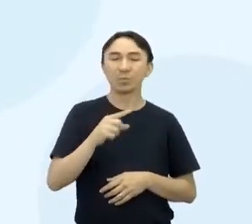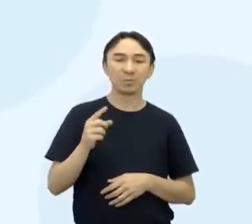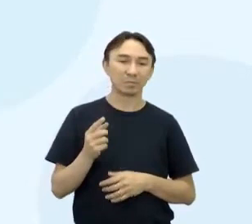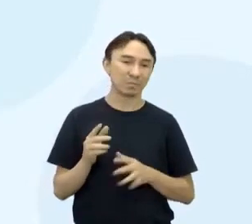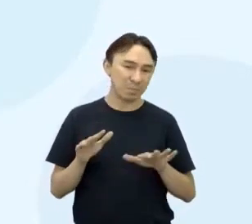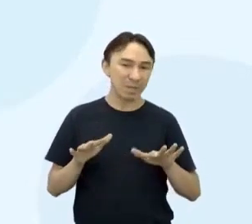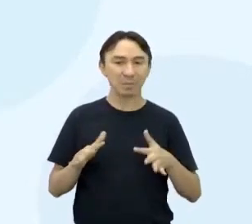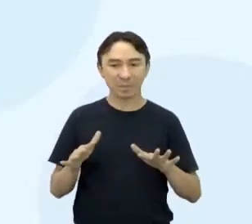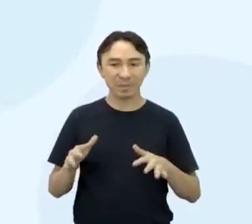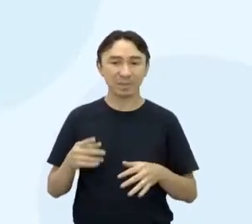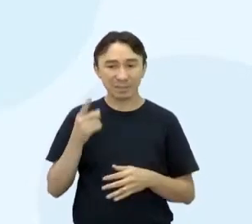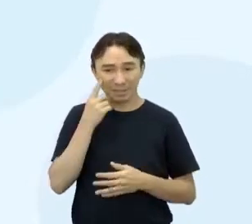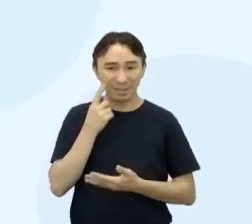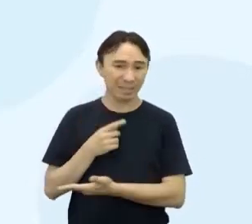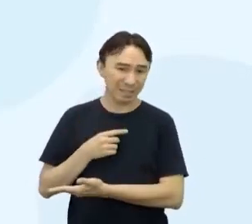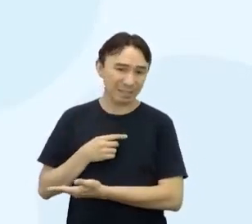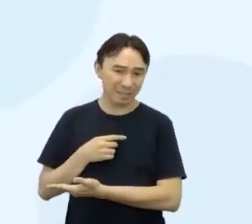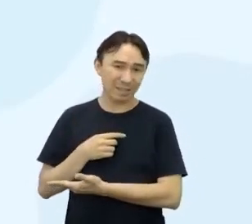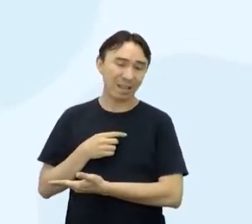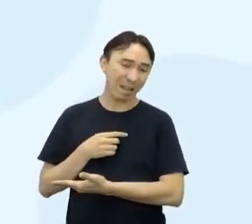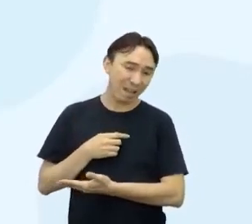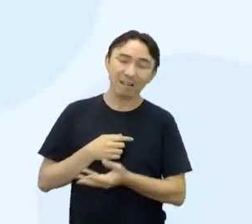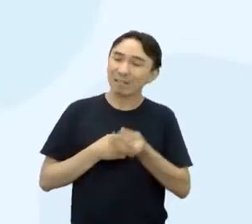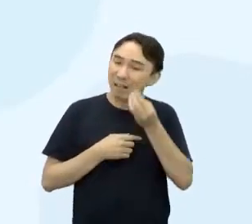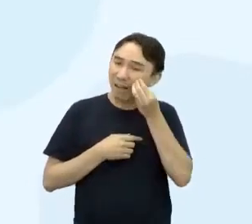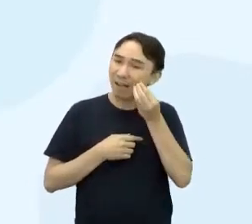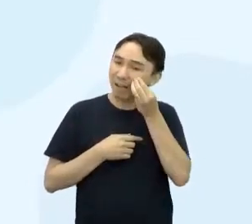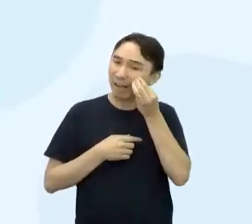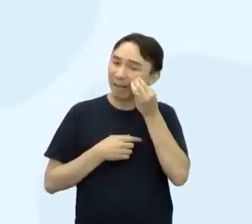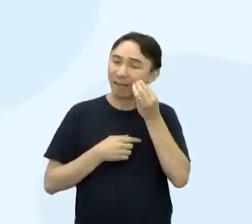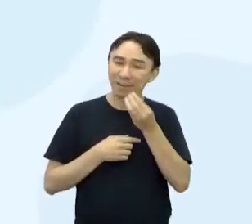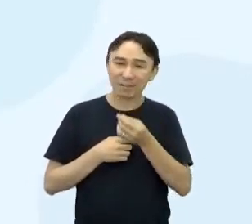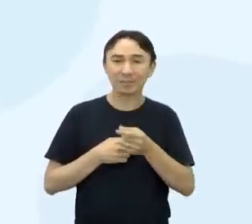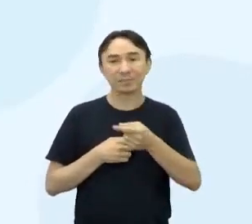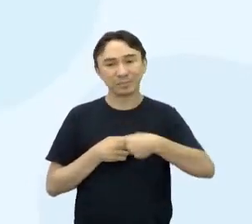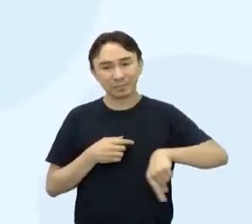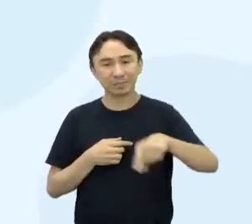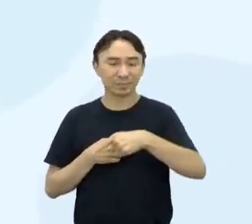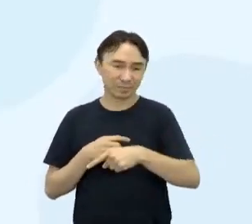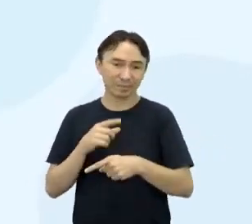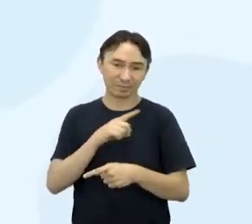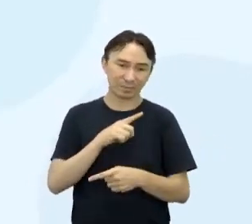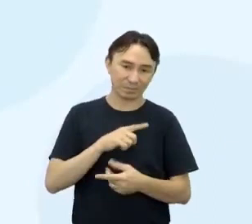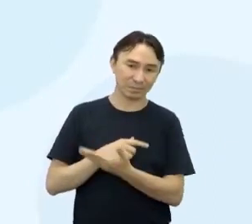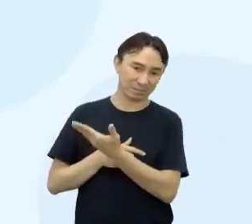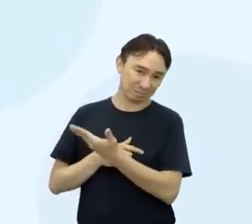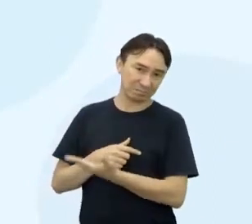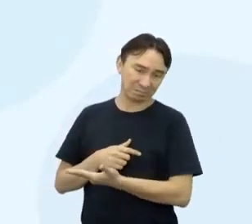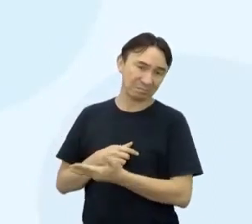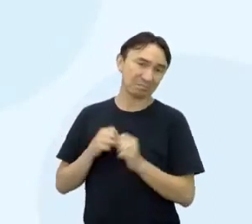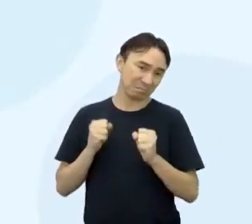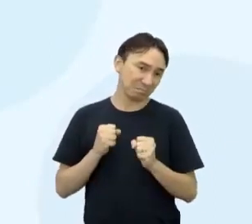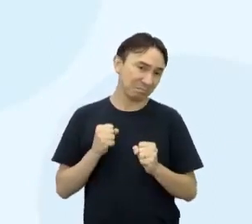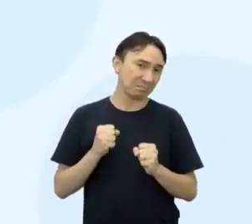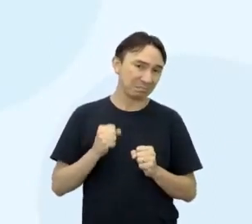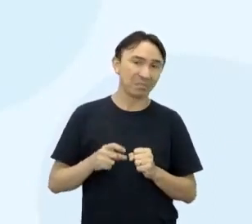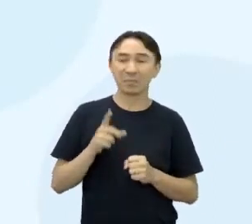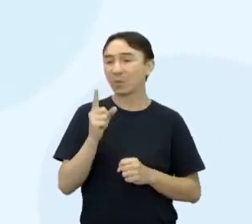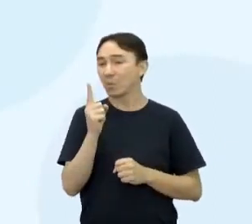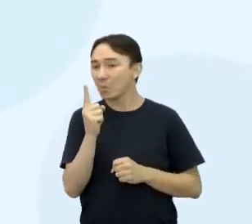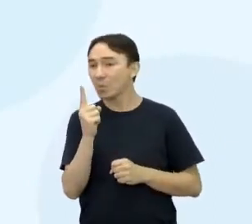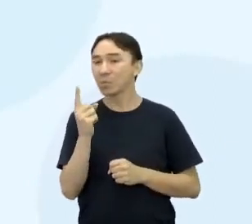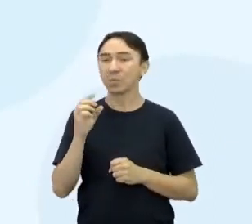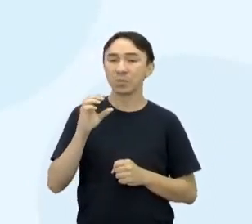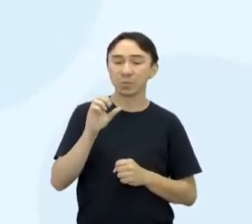todo mundo igual, mas como é uma prática experimental, né? A gente tem esses erros aí que eventualmente pode acontecer. Inclusive